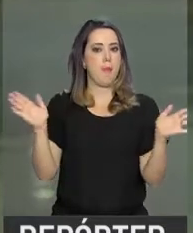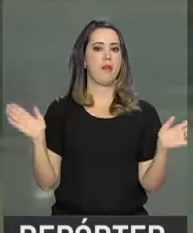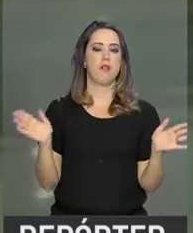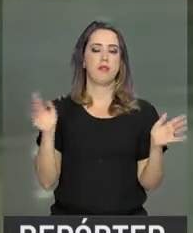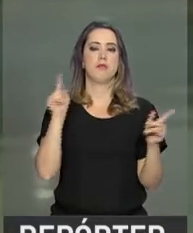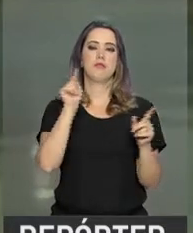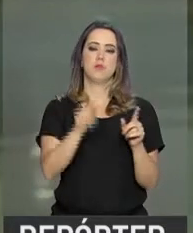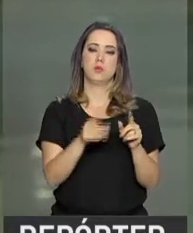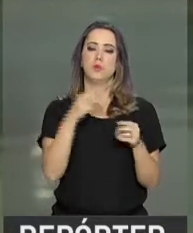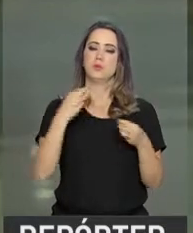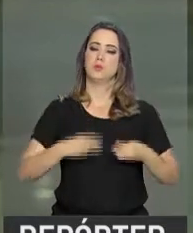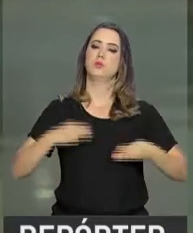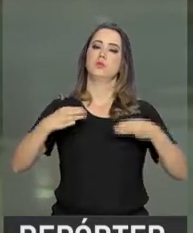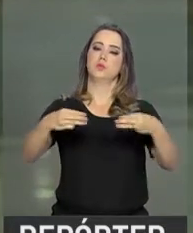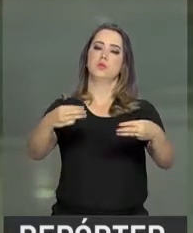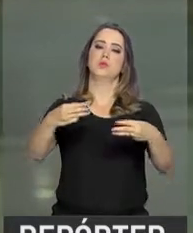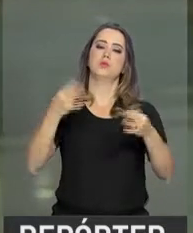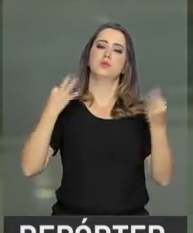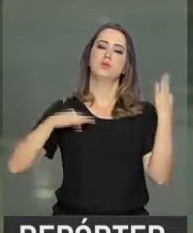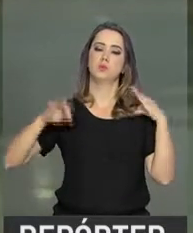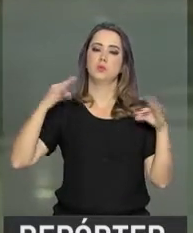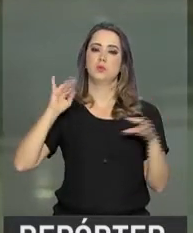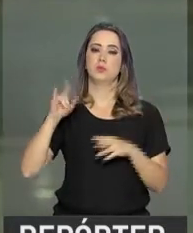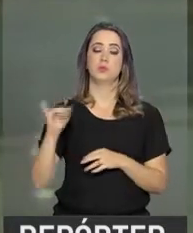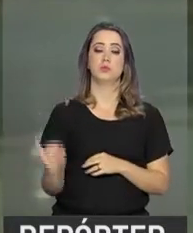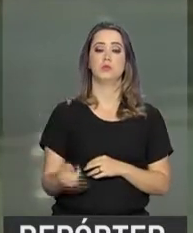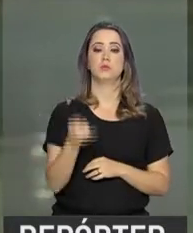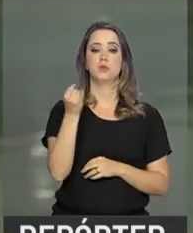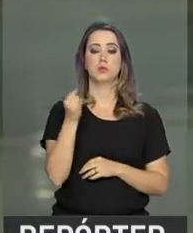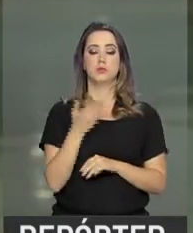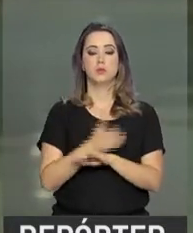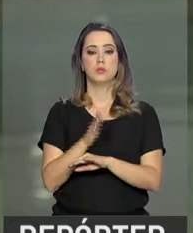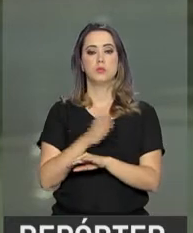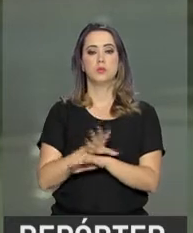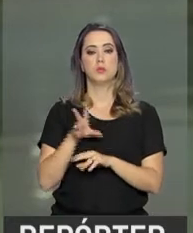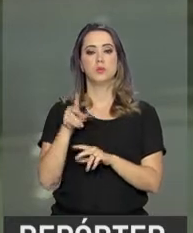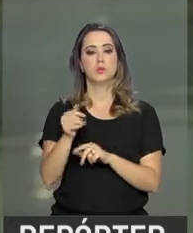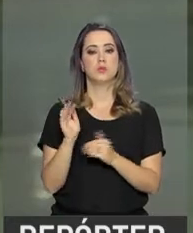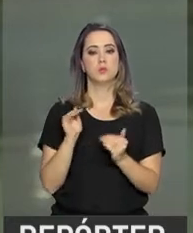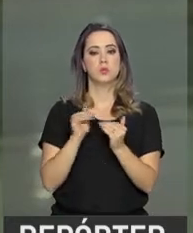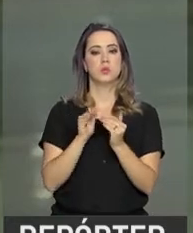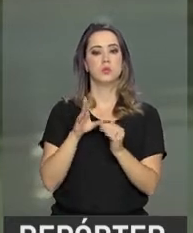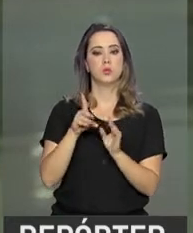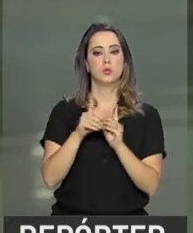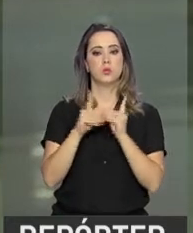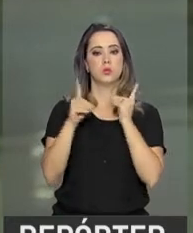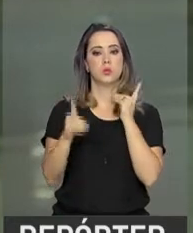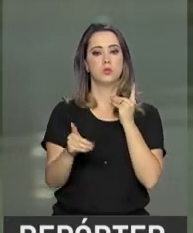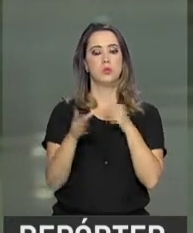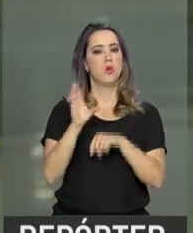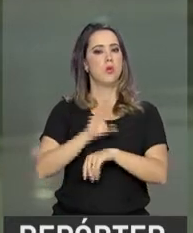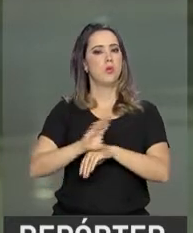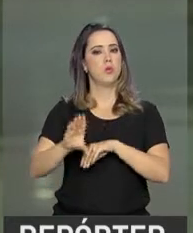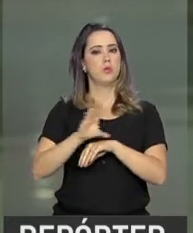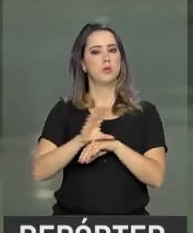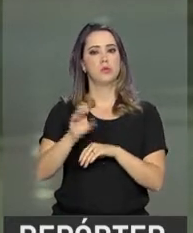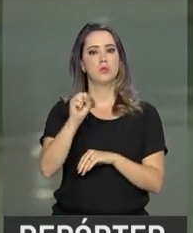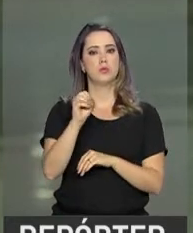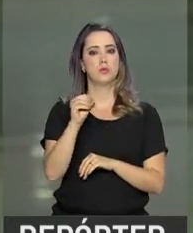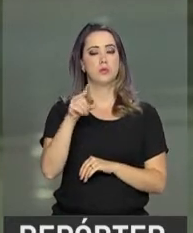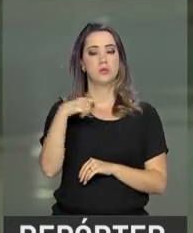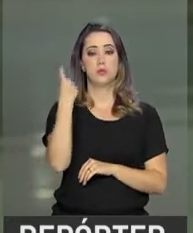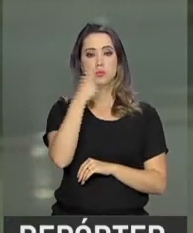ministério do turismo é uma oportunidade de formação o curso é totalmente a distância tem carga horária de 80